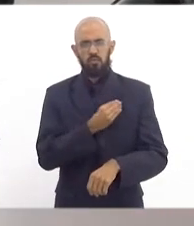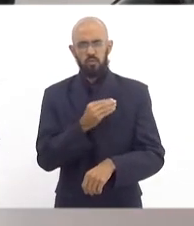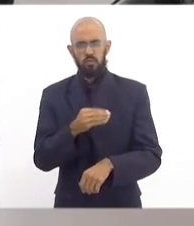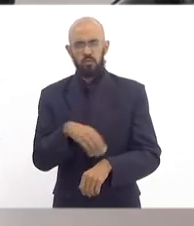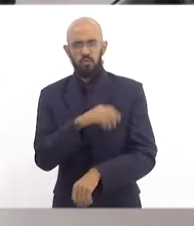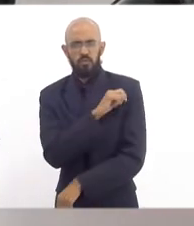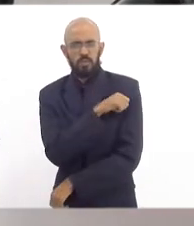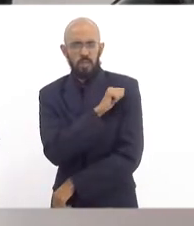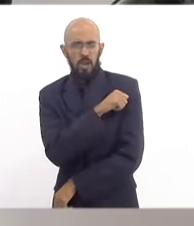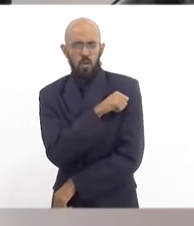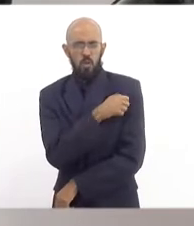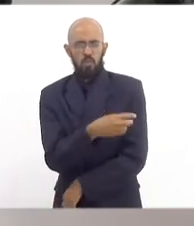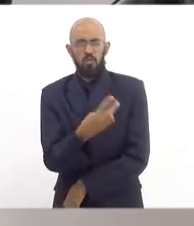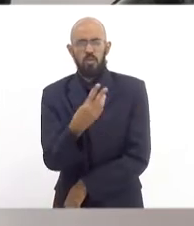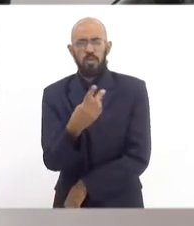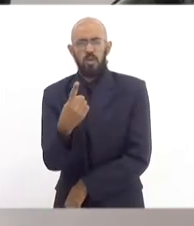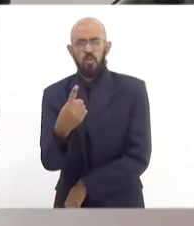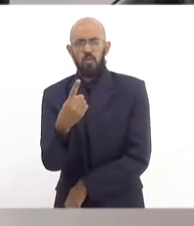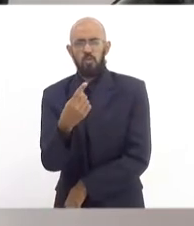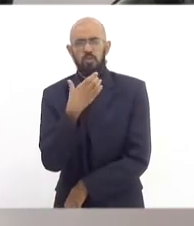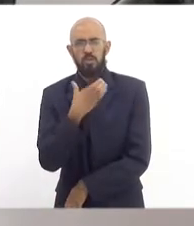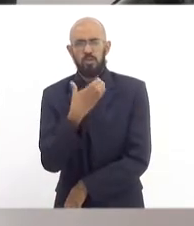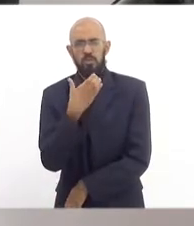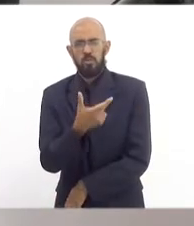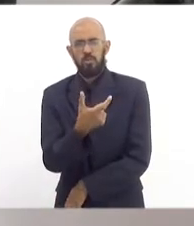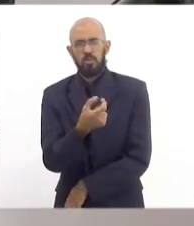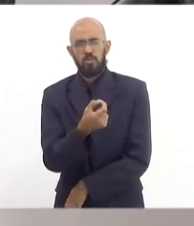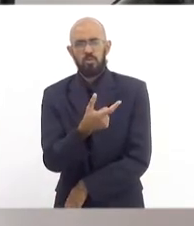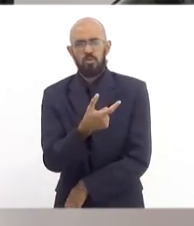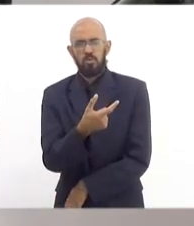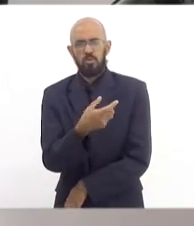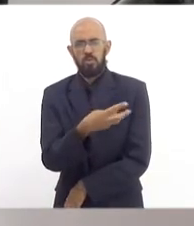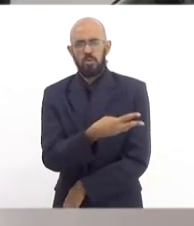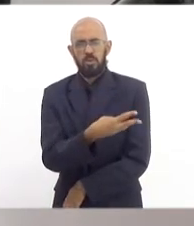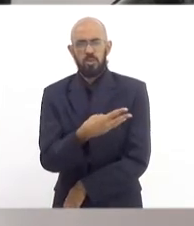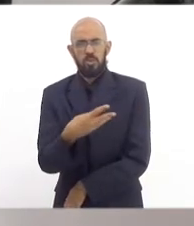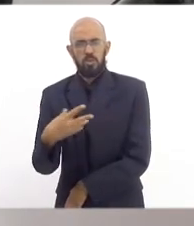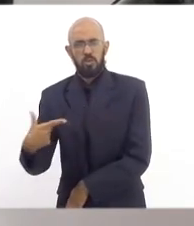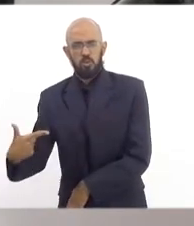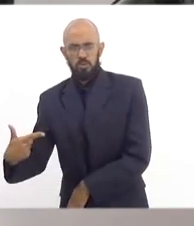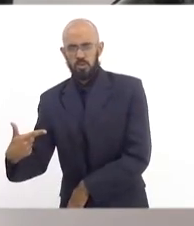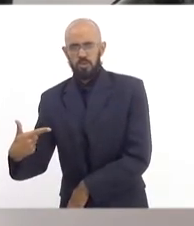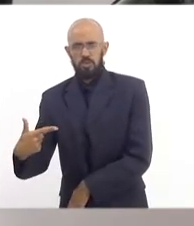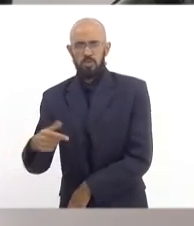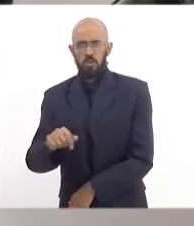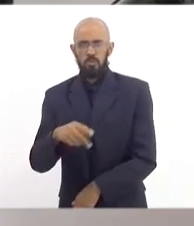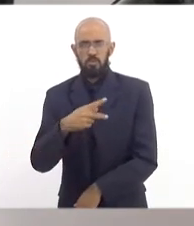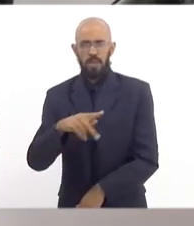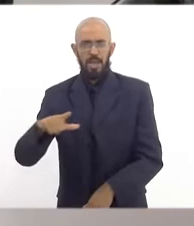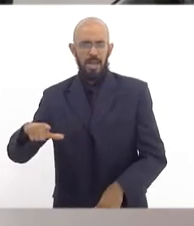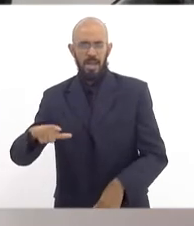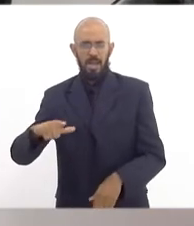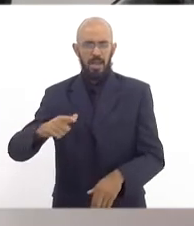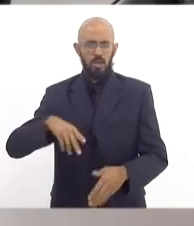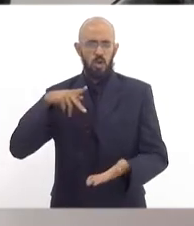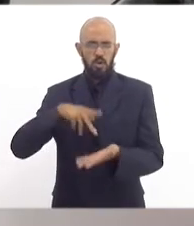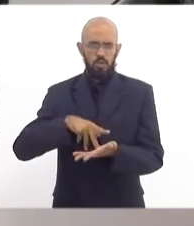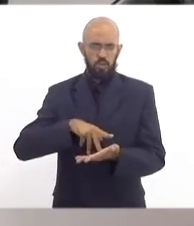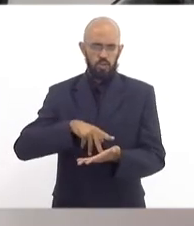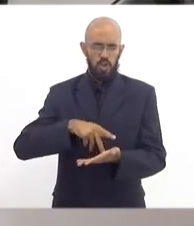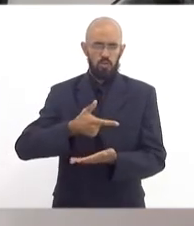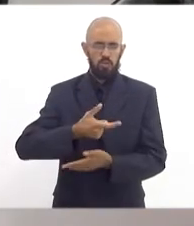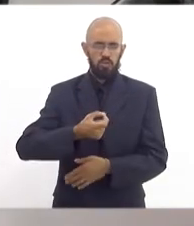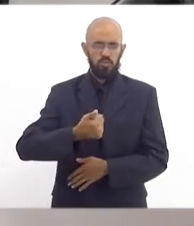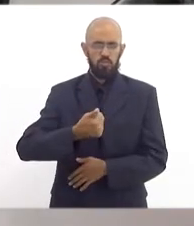31 dedezembro de 2032 o projeto mãe que é o 6331 de 2012